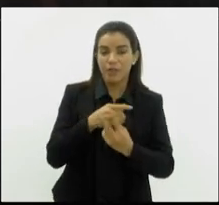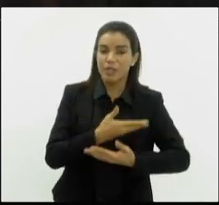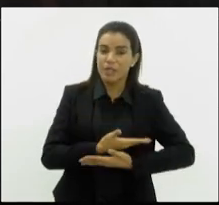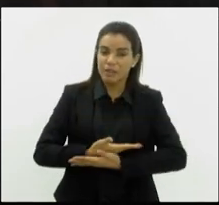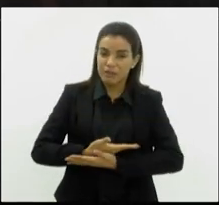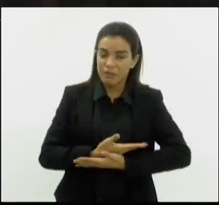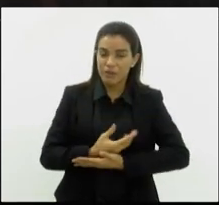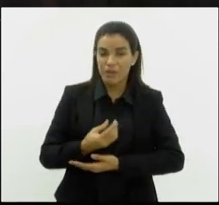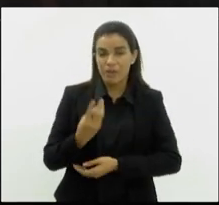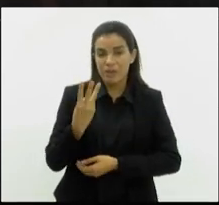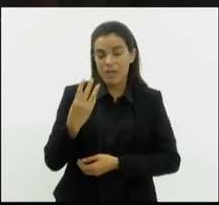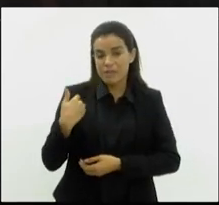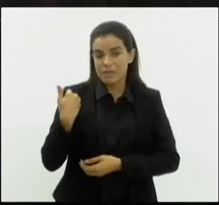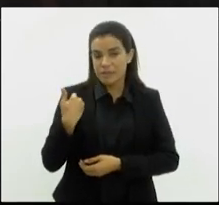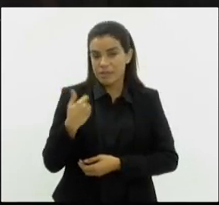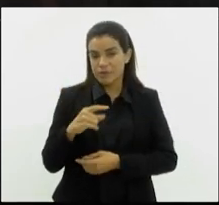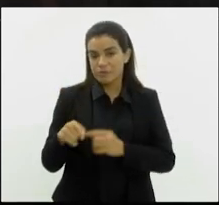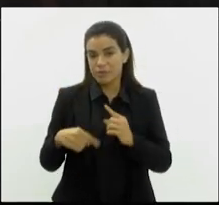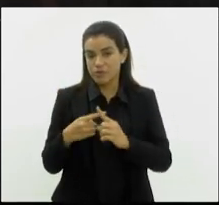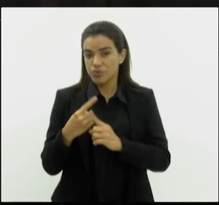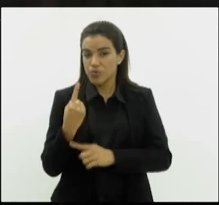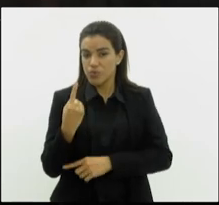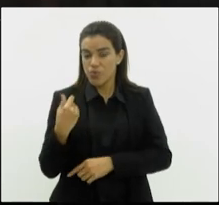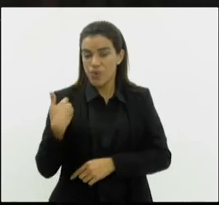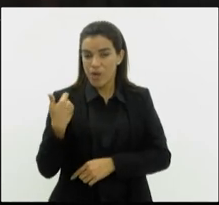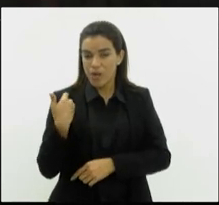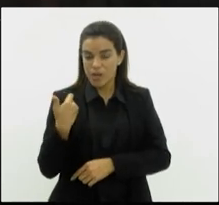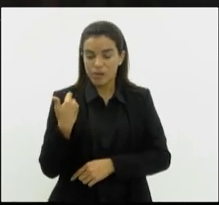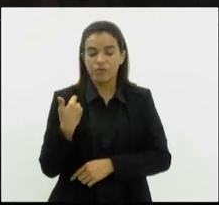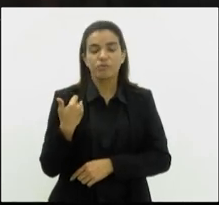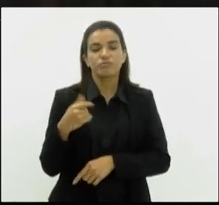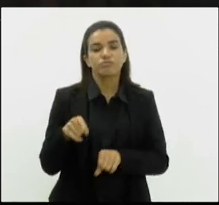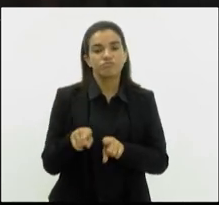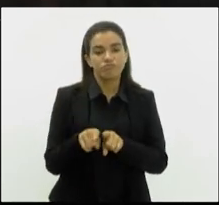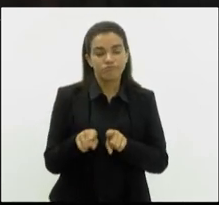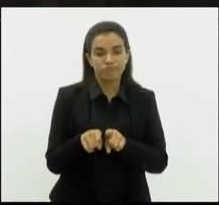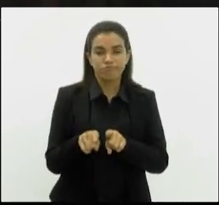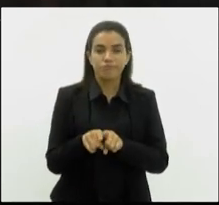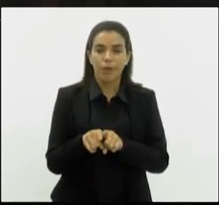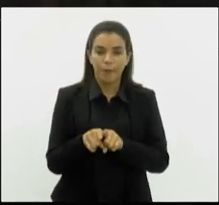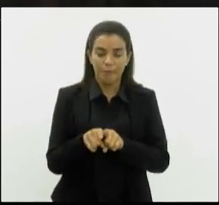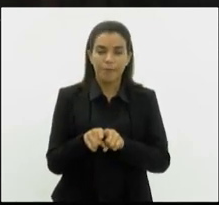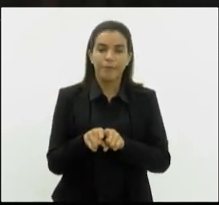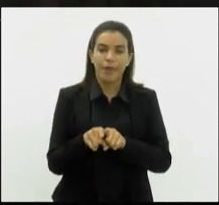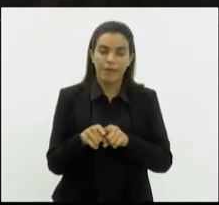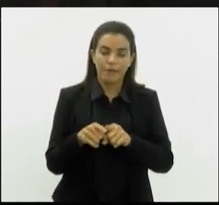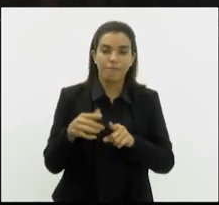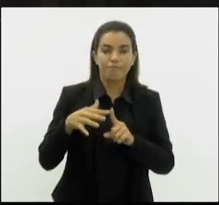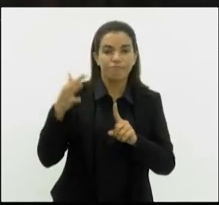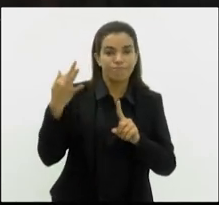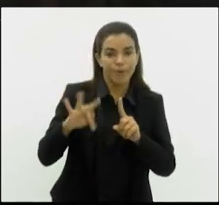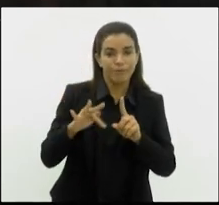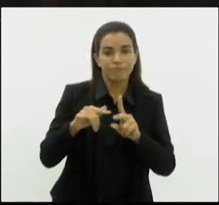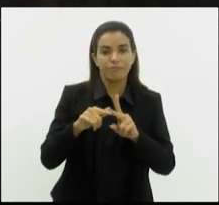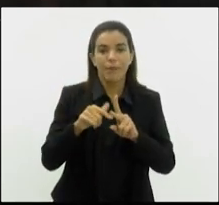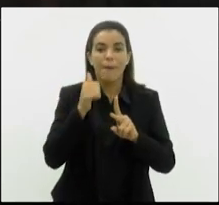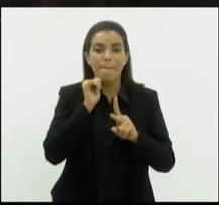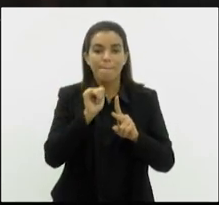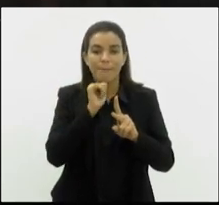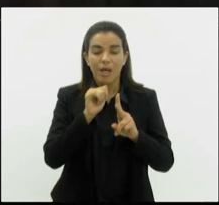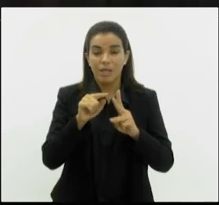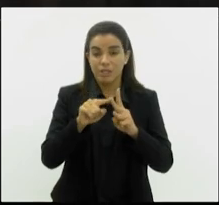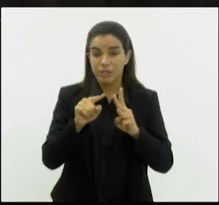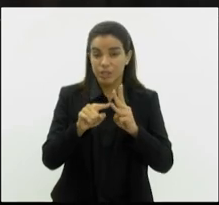outro de 1 ano, também foram atingidos no tiroteio. Mãe e